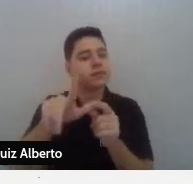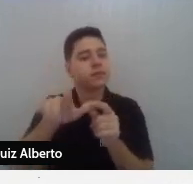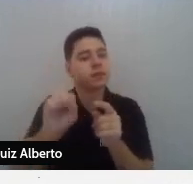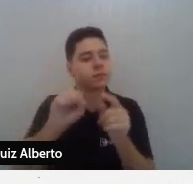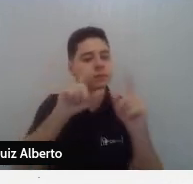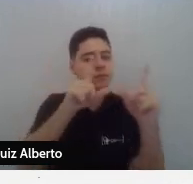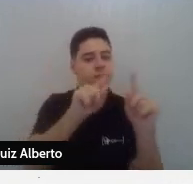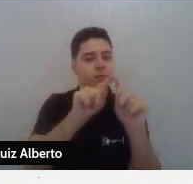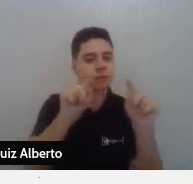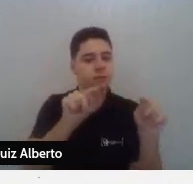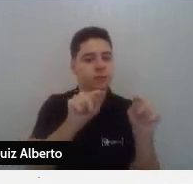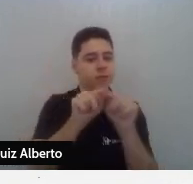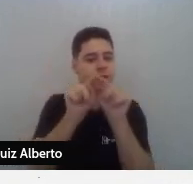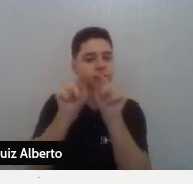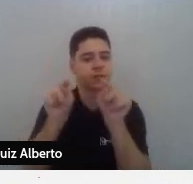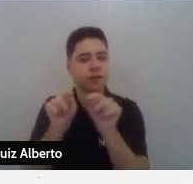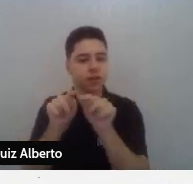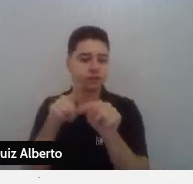quadradinhos.